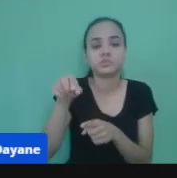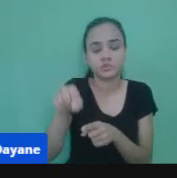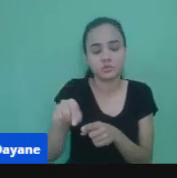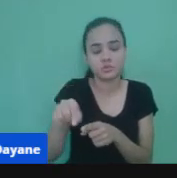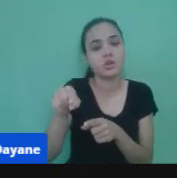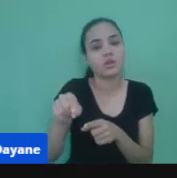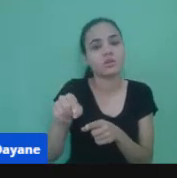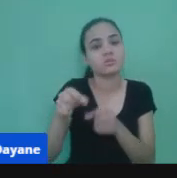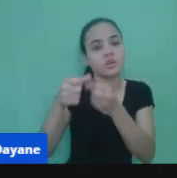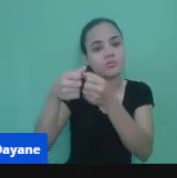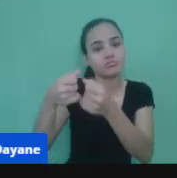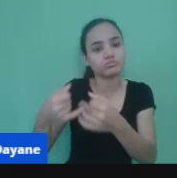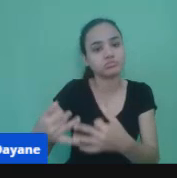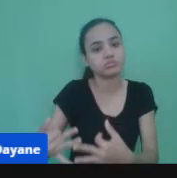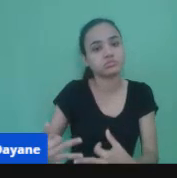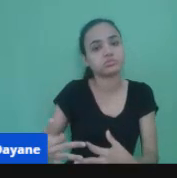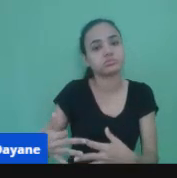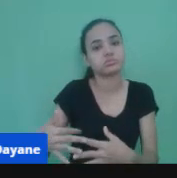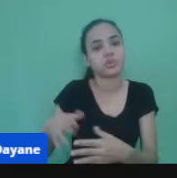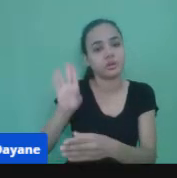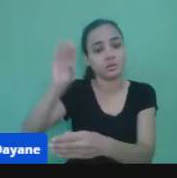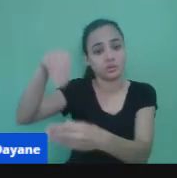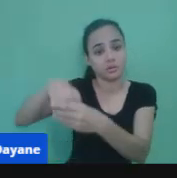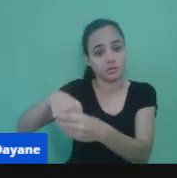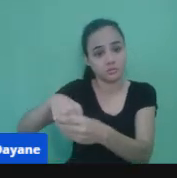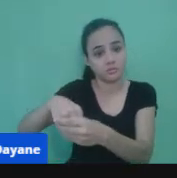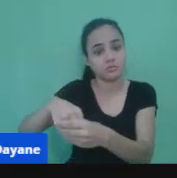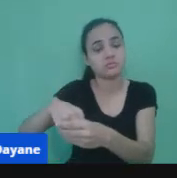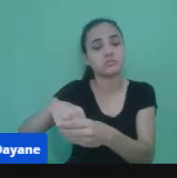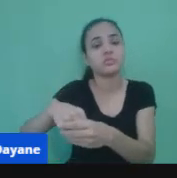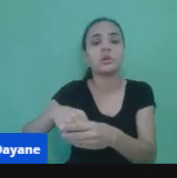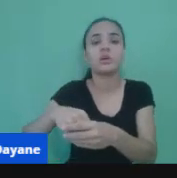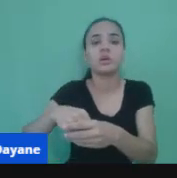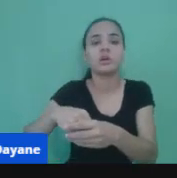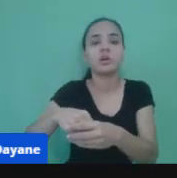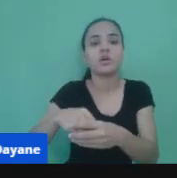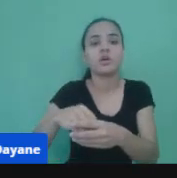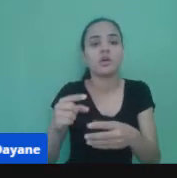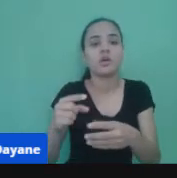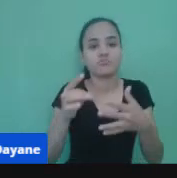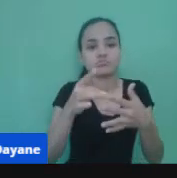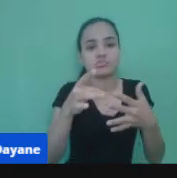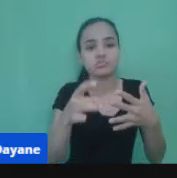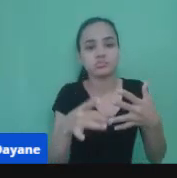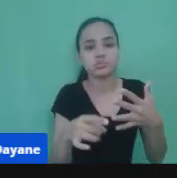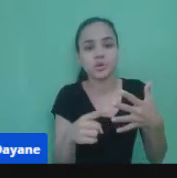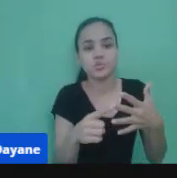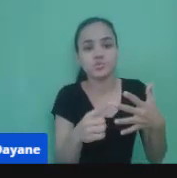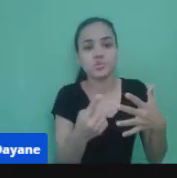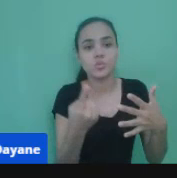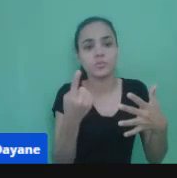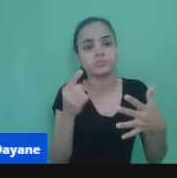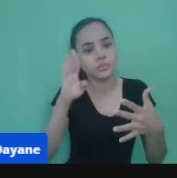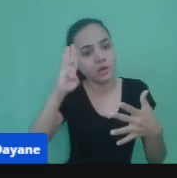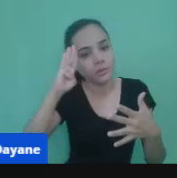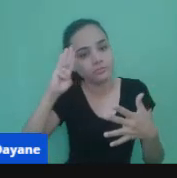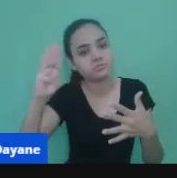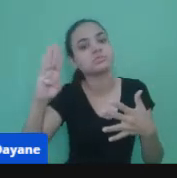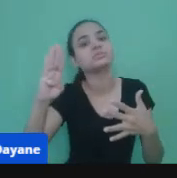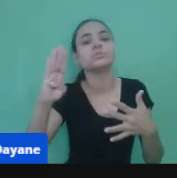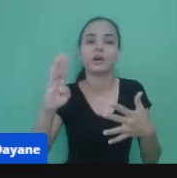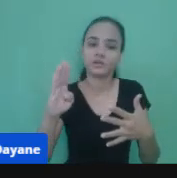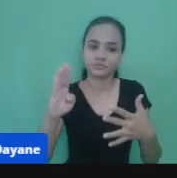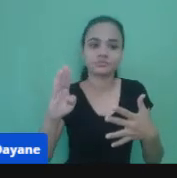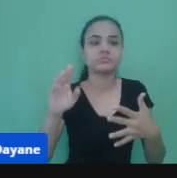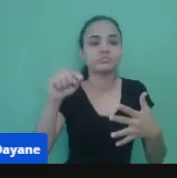elementos principais nesse processo de expansão das